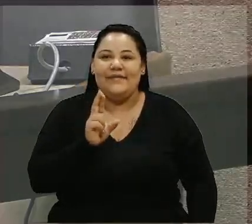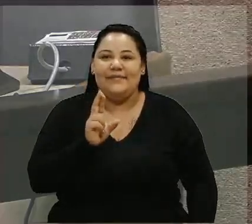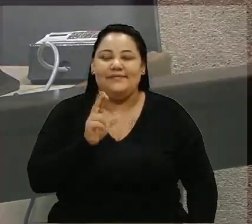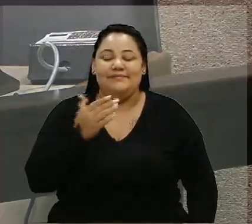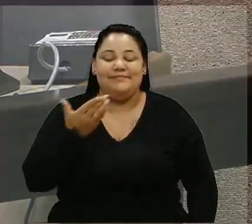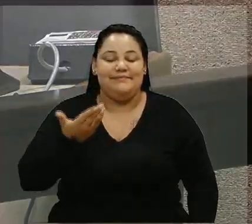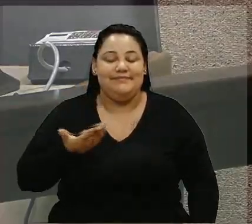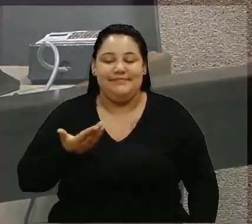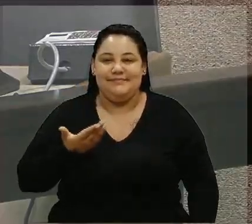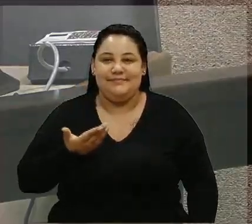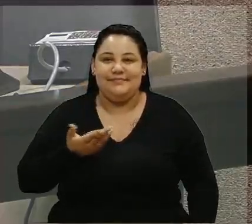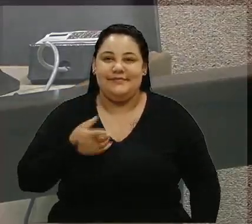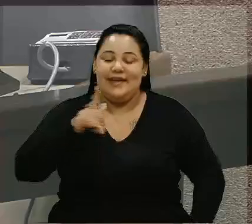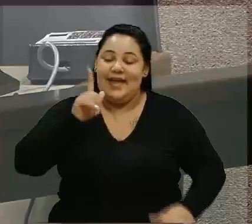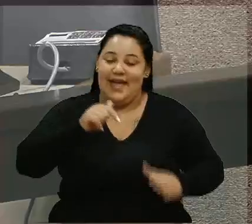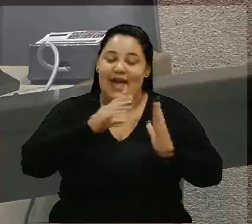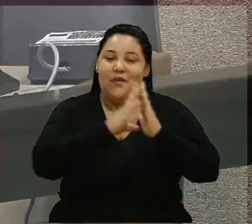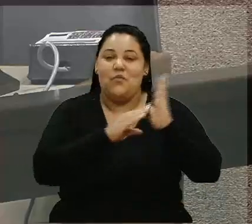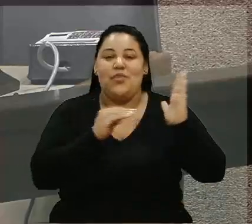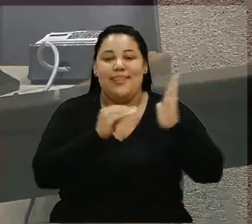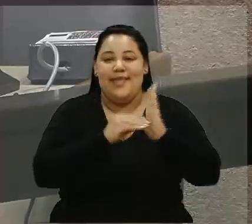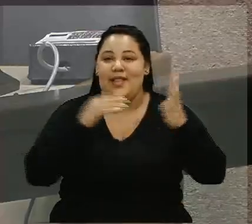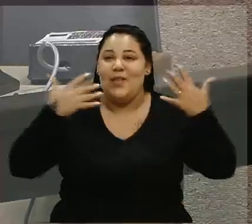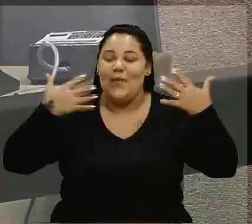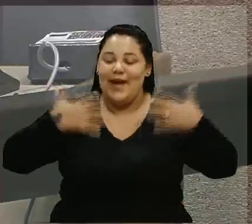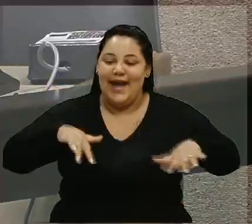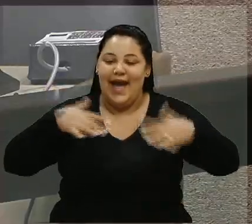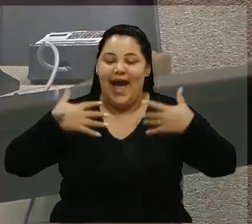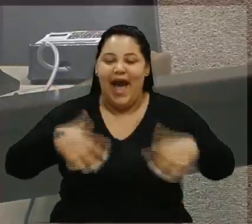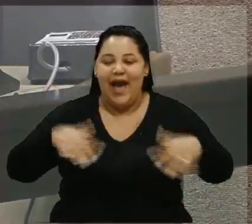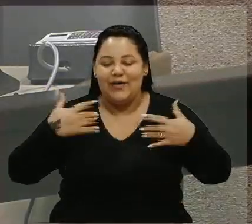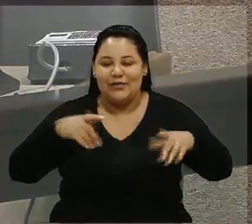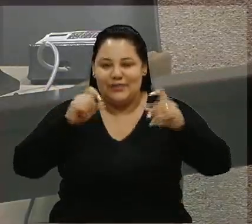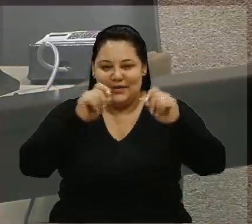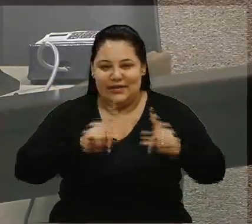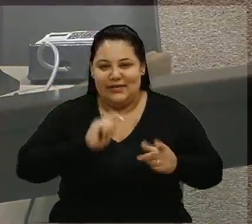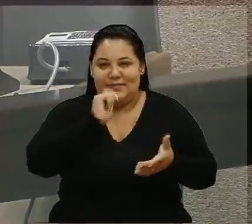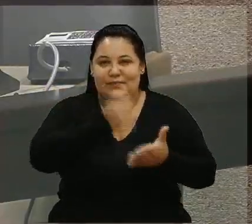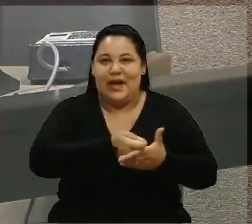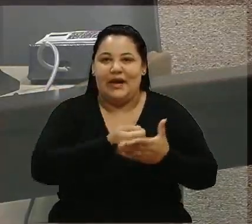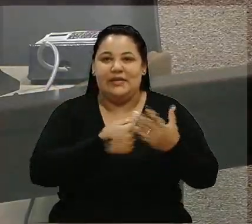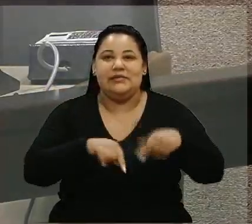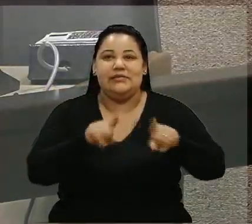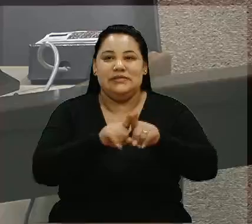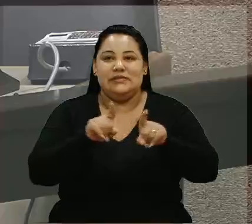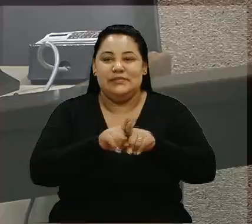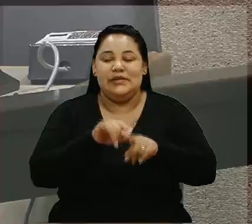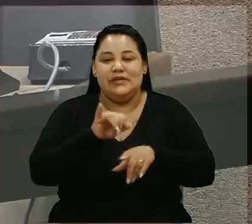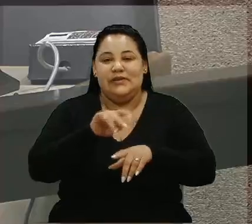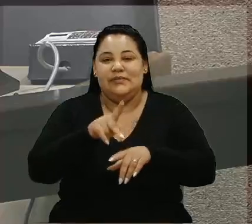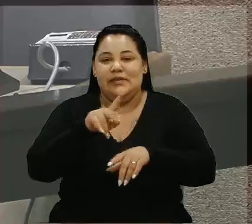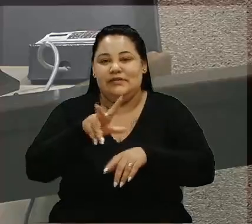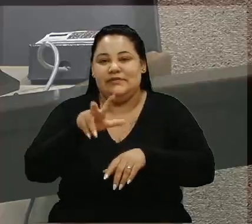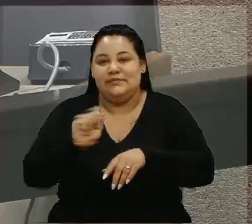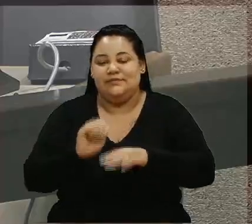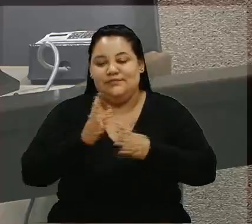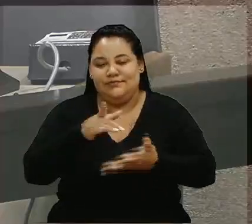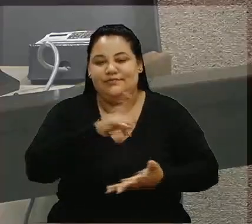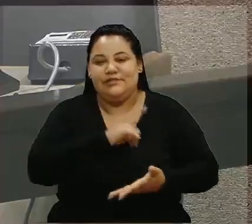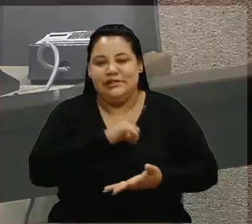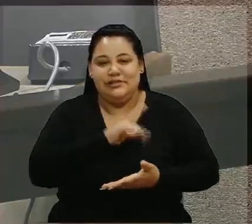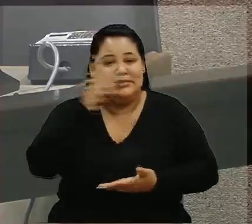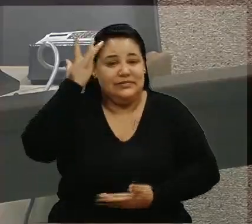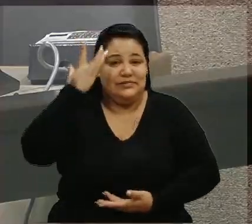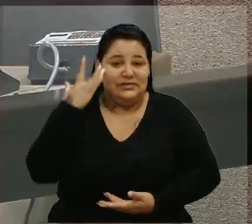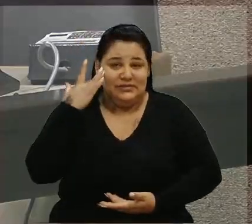é um modelo que é caro para o contribuinte, sem falar na questão do IPVA que a gente já tem. Amanhã eu